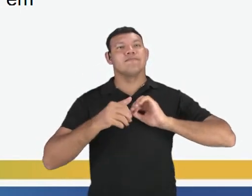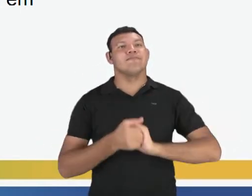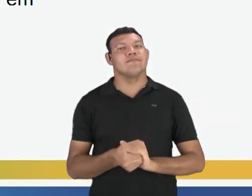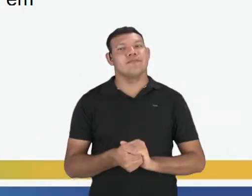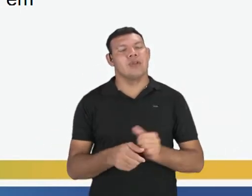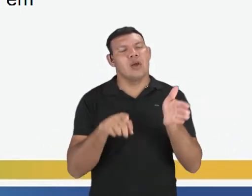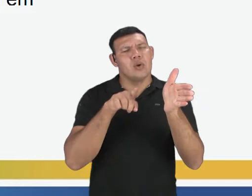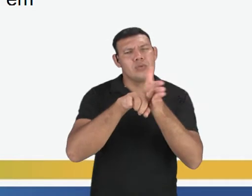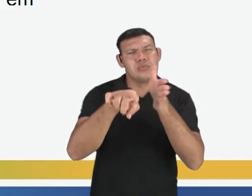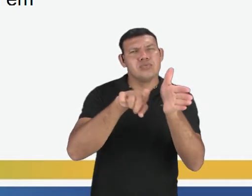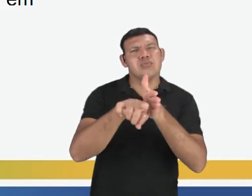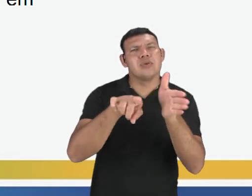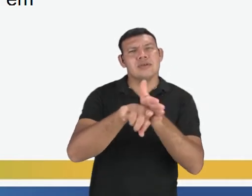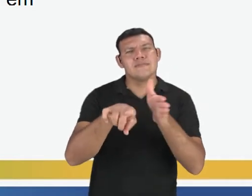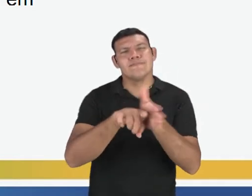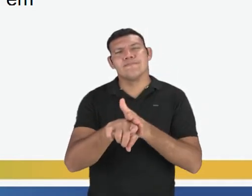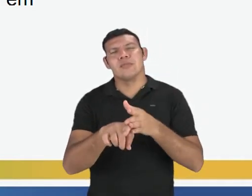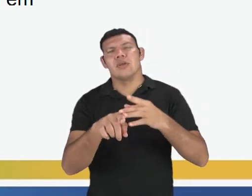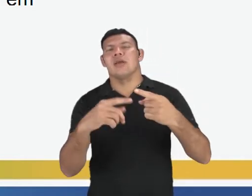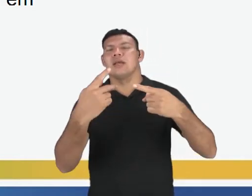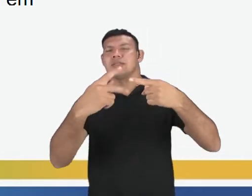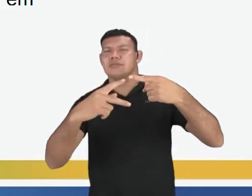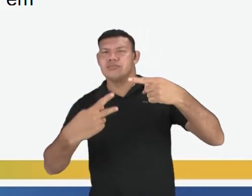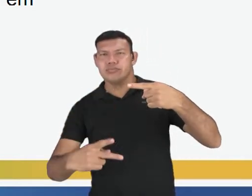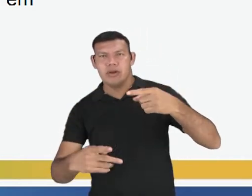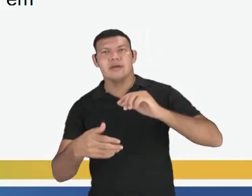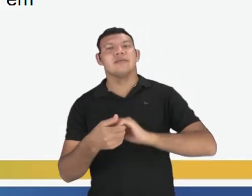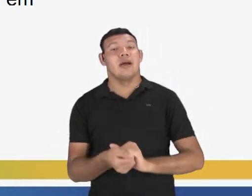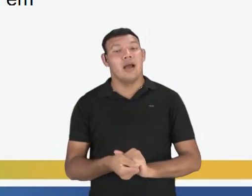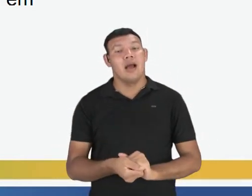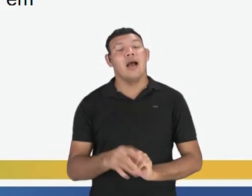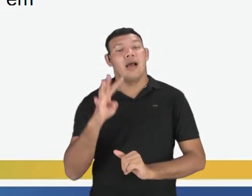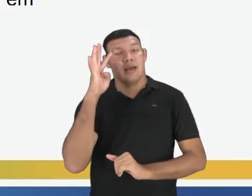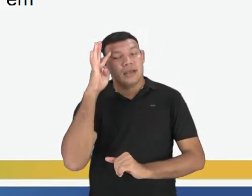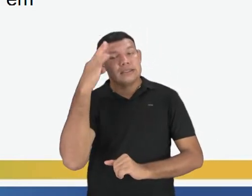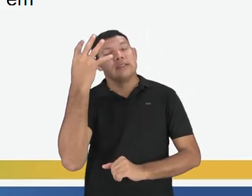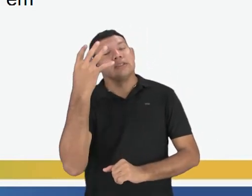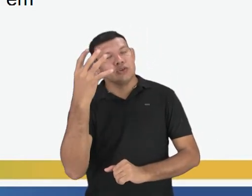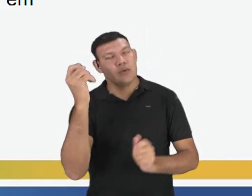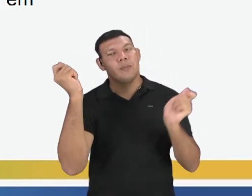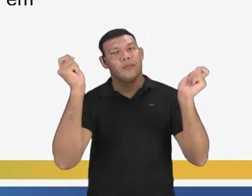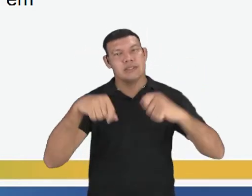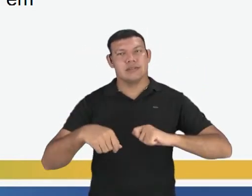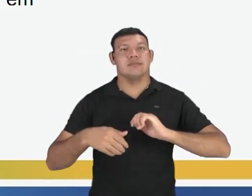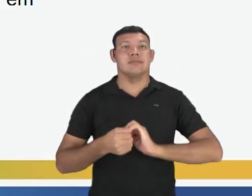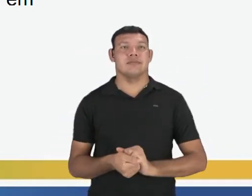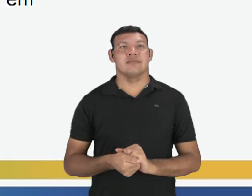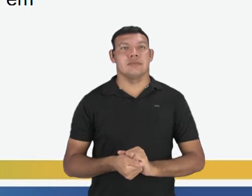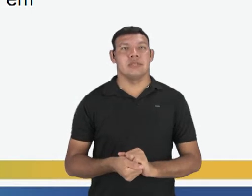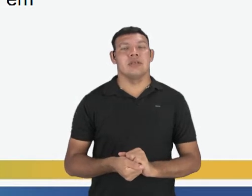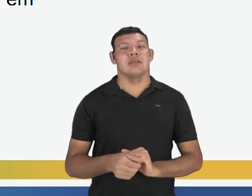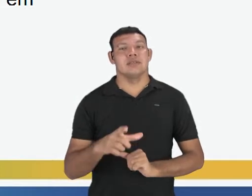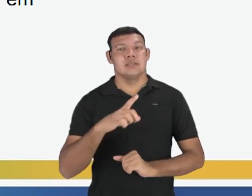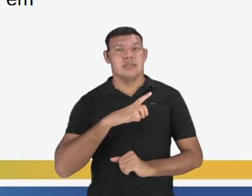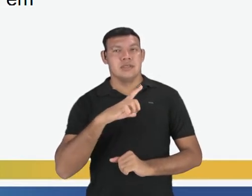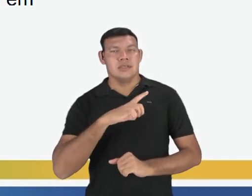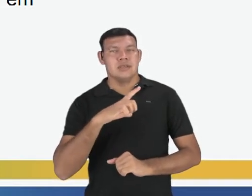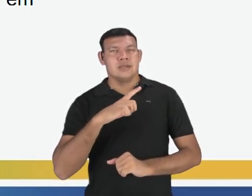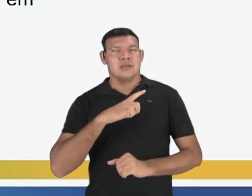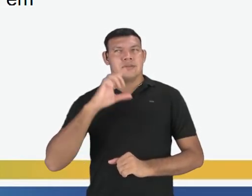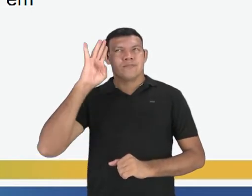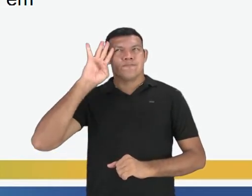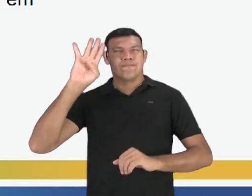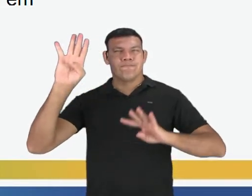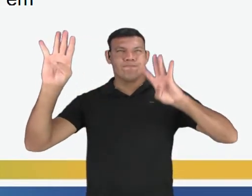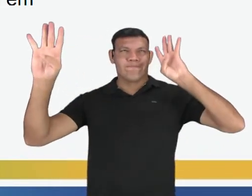problematizar, é criar paradigmas, é criar problemas para serem transpostos. E aí, quando surge um outro pensador,